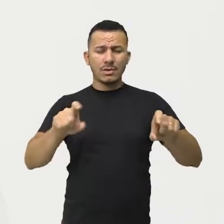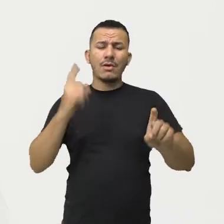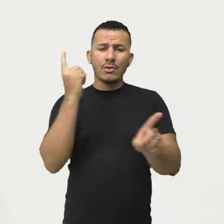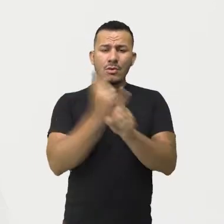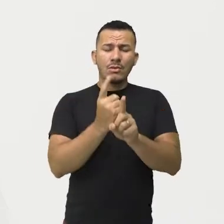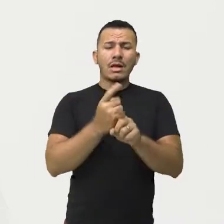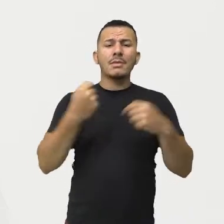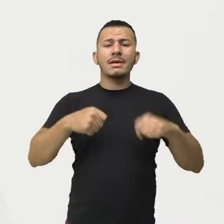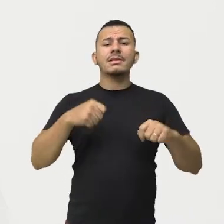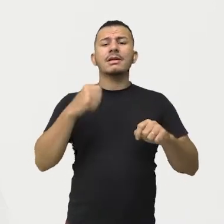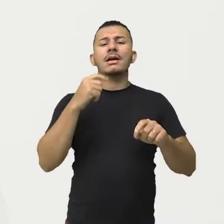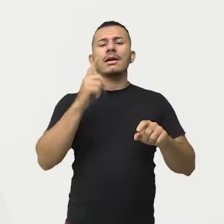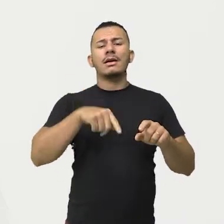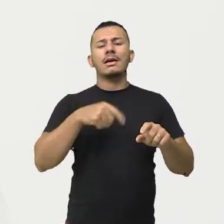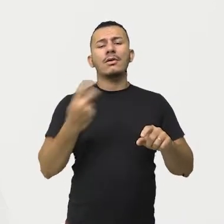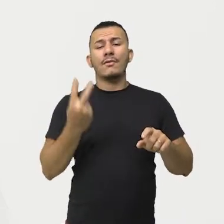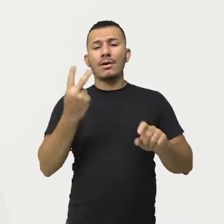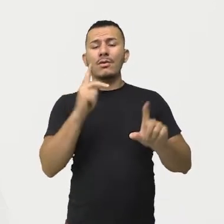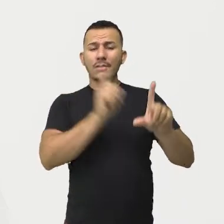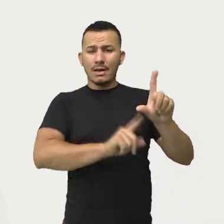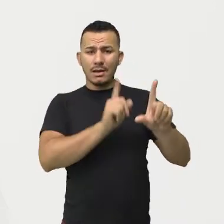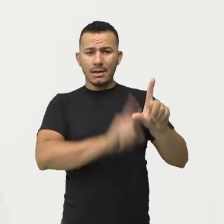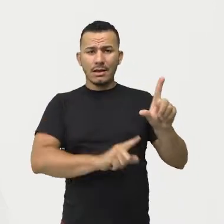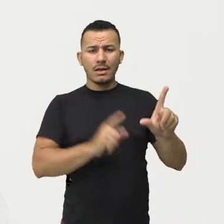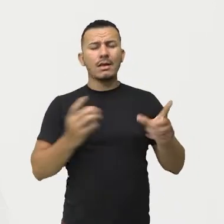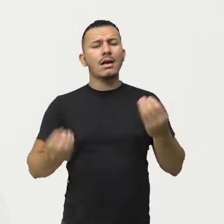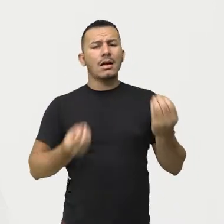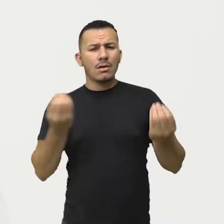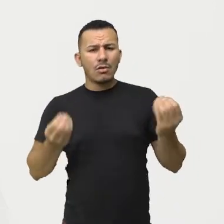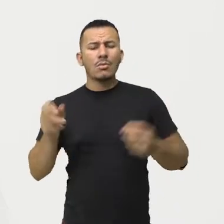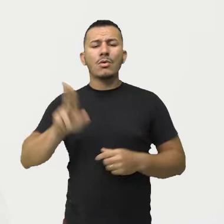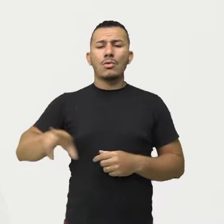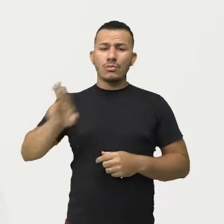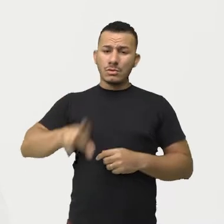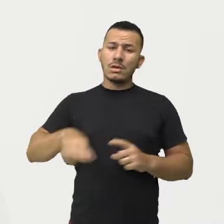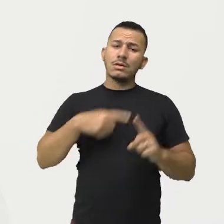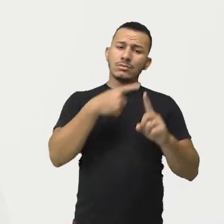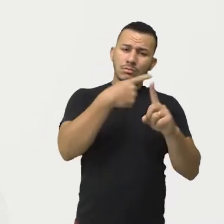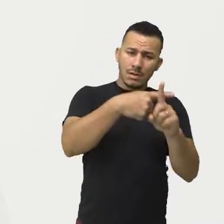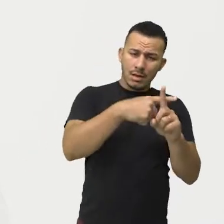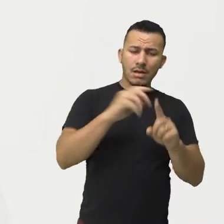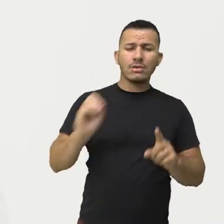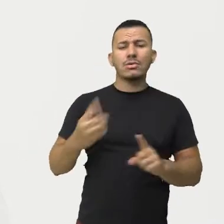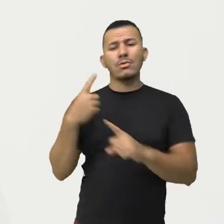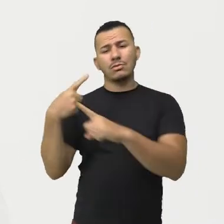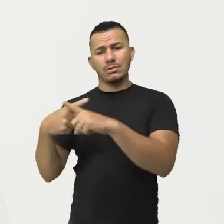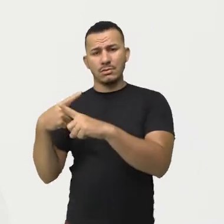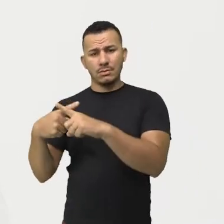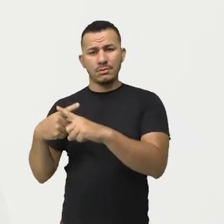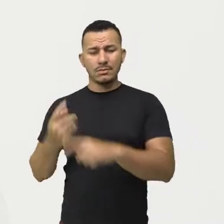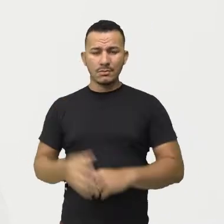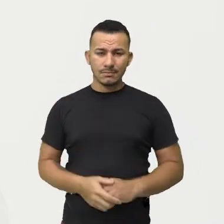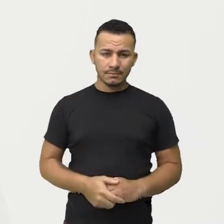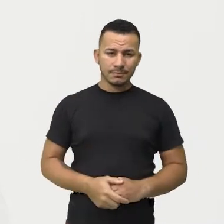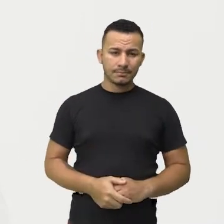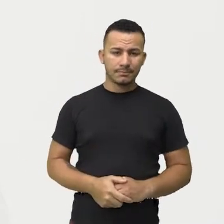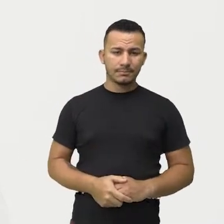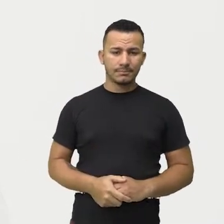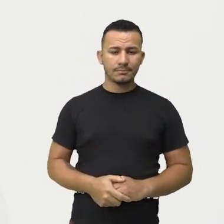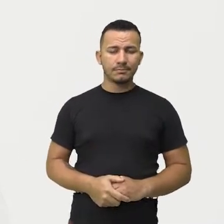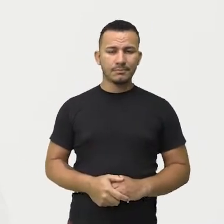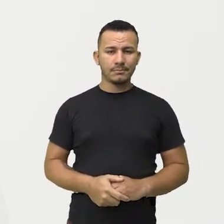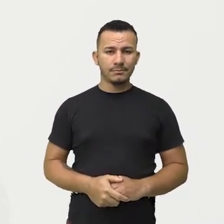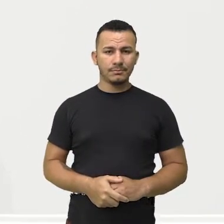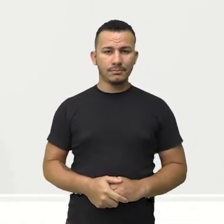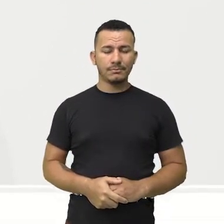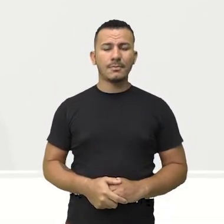da incógnita. Como? Através dos nossos princípios. Então, olha só o que eu tenho aqui. Ó. Vamos a essa